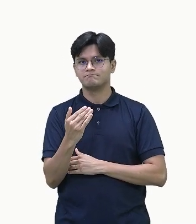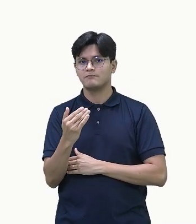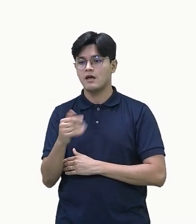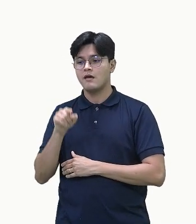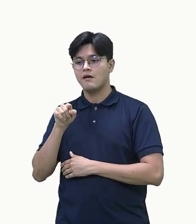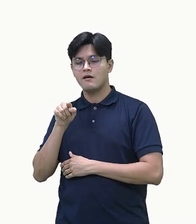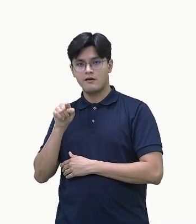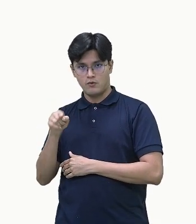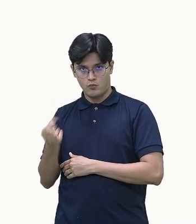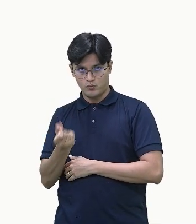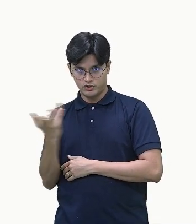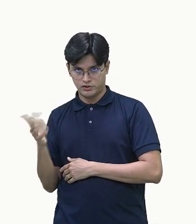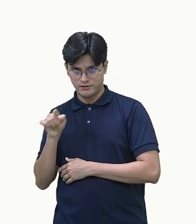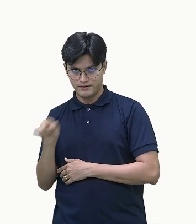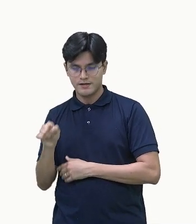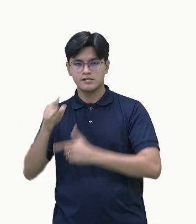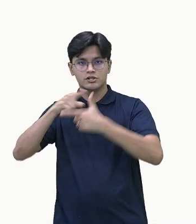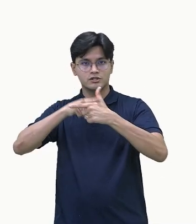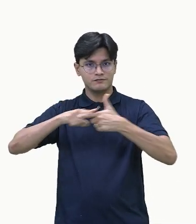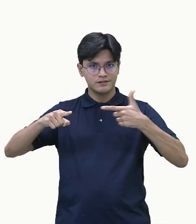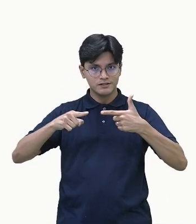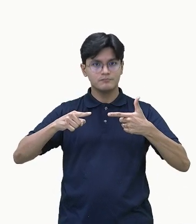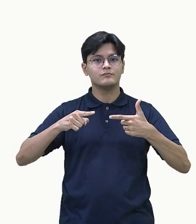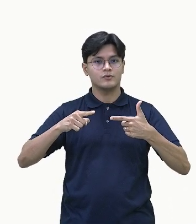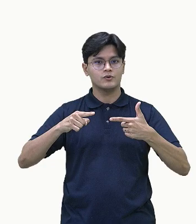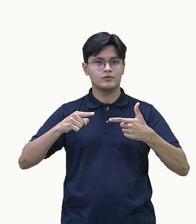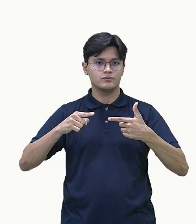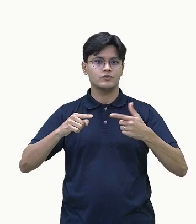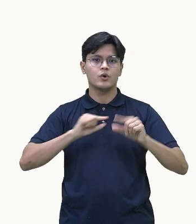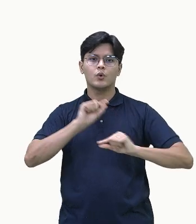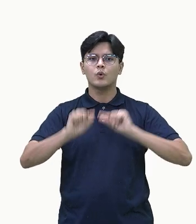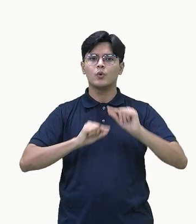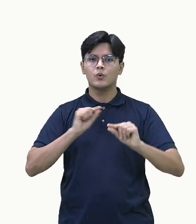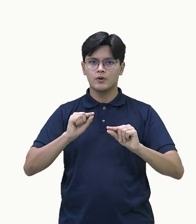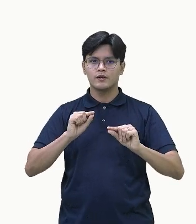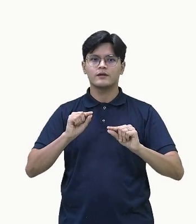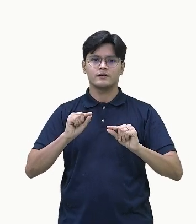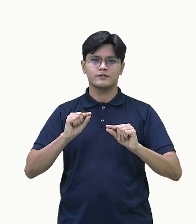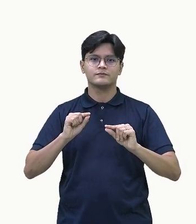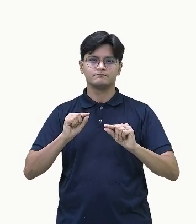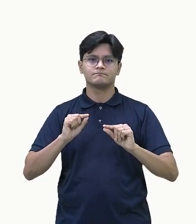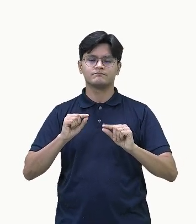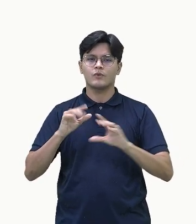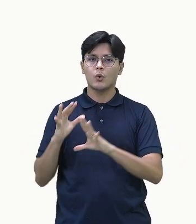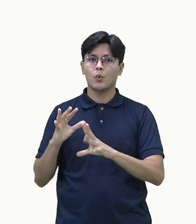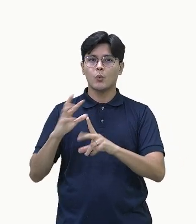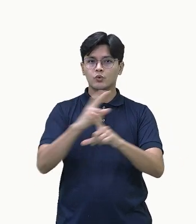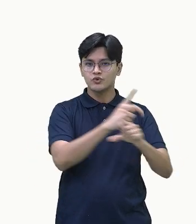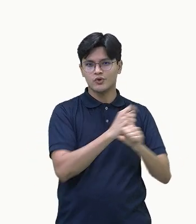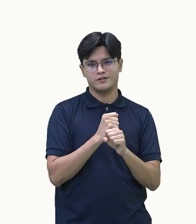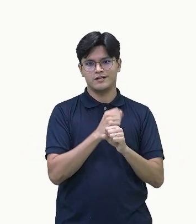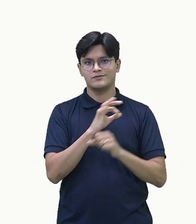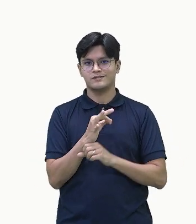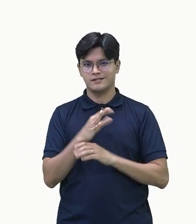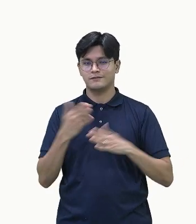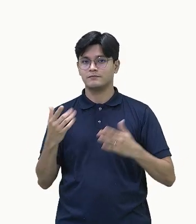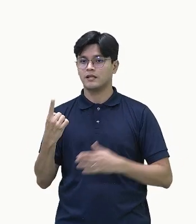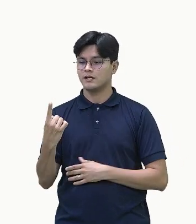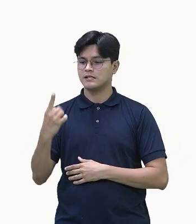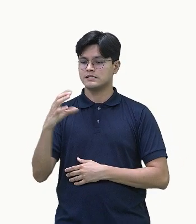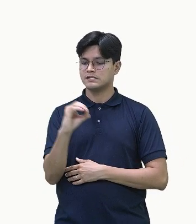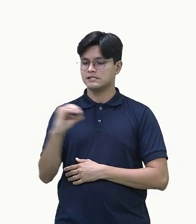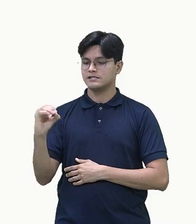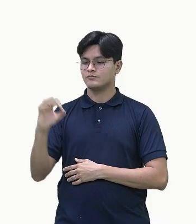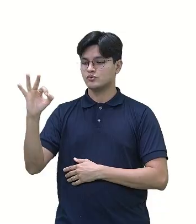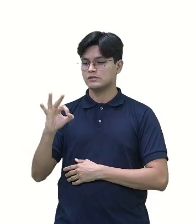entre 0% e 1, onde esse 1 representa justamente o 100%, que é o todo.